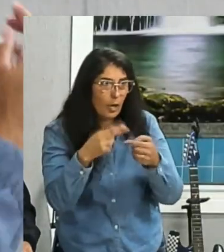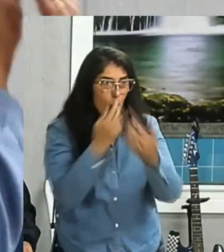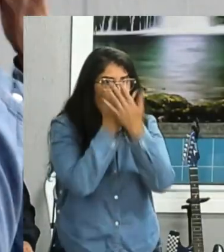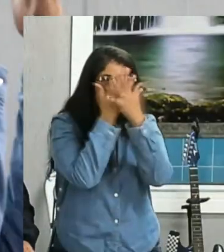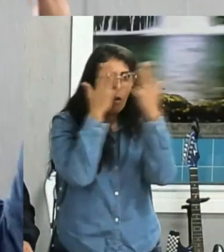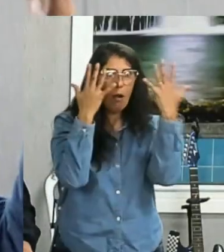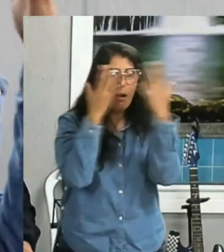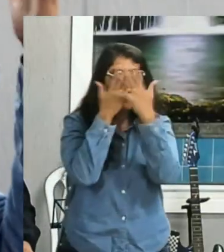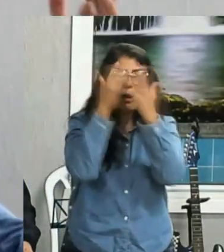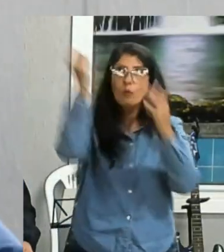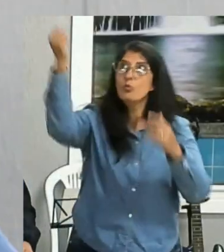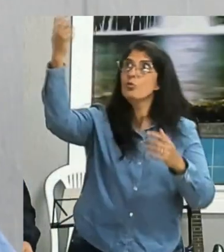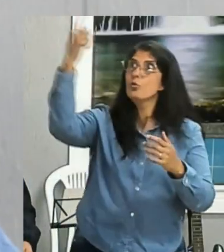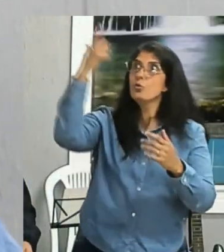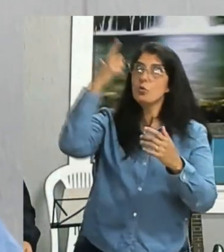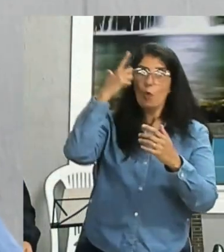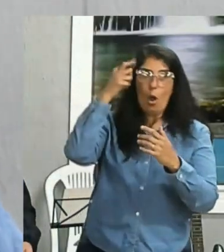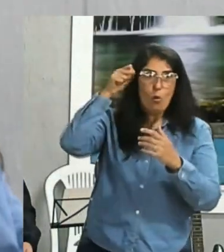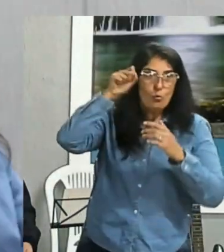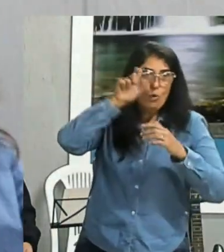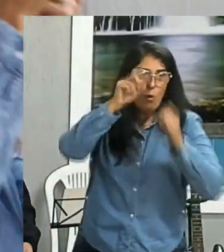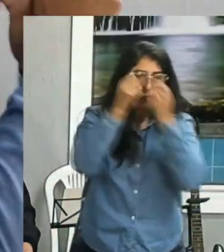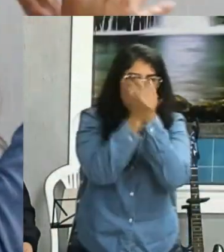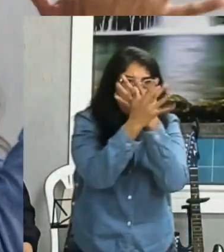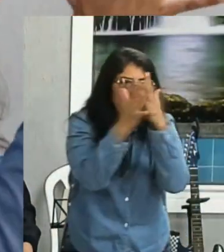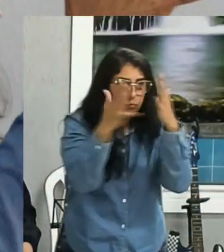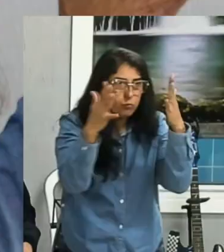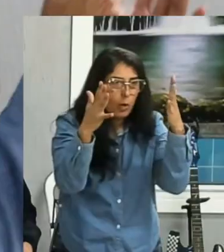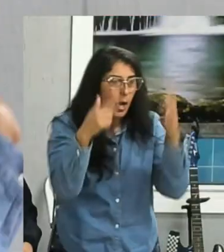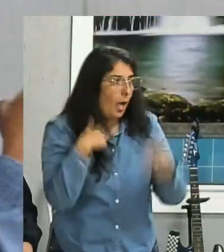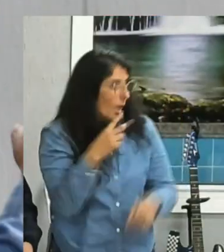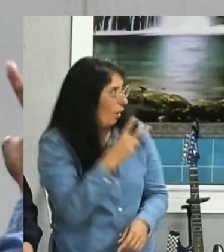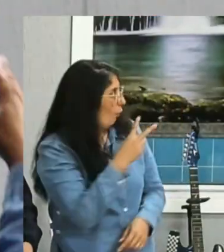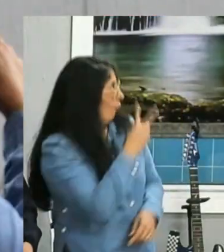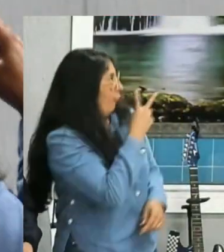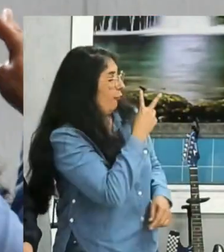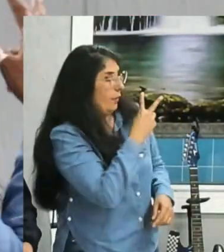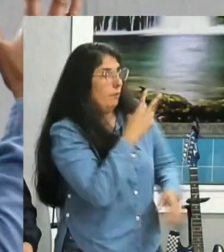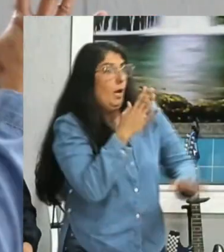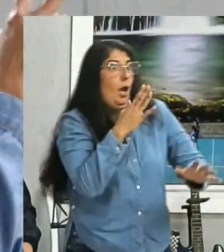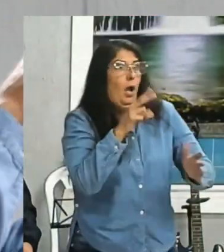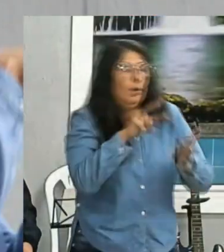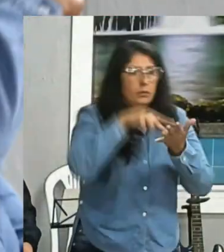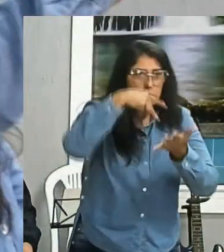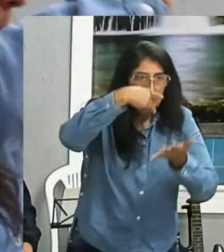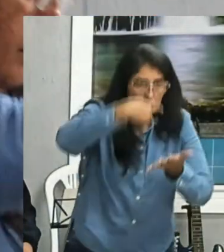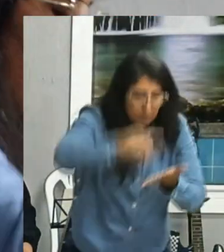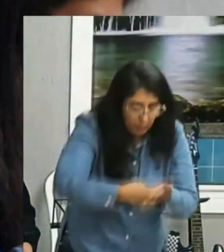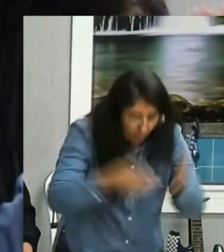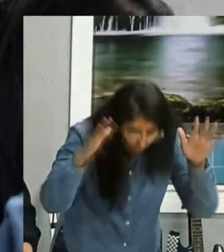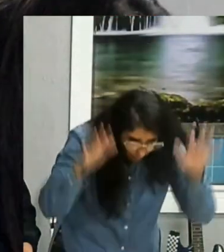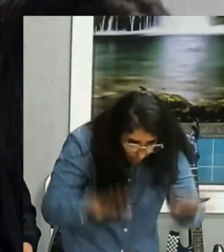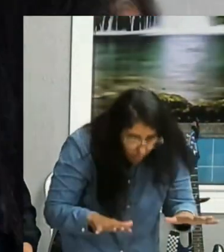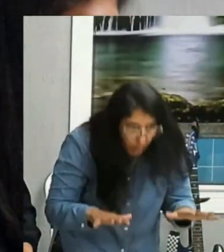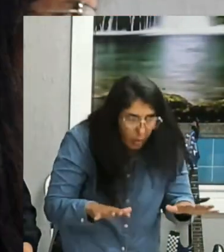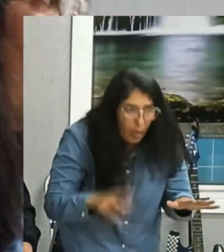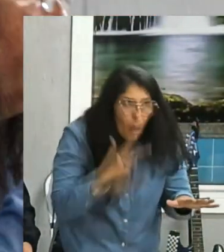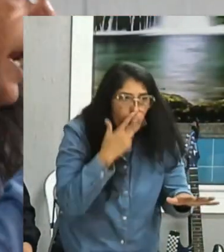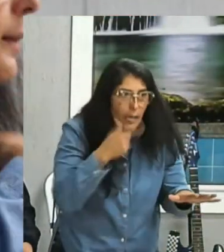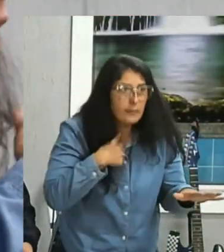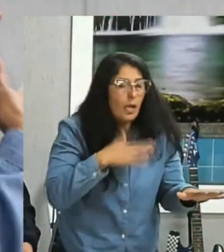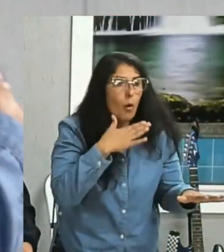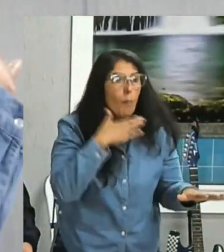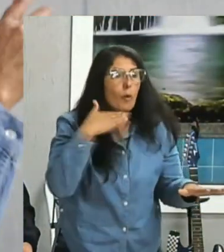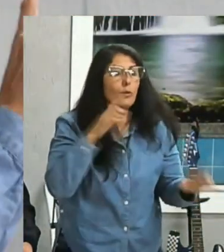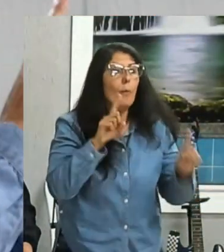Quando ouvi, caí a seus pés como morto. Porém, ele pôs sobre mim a mão